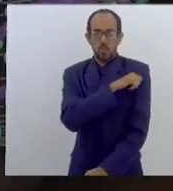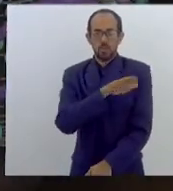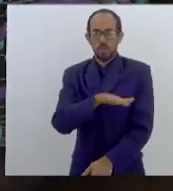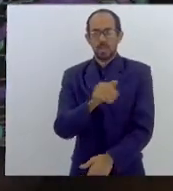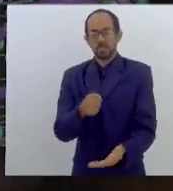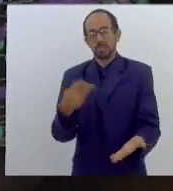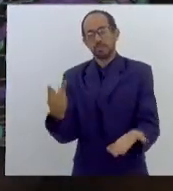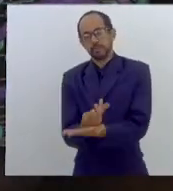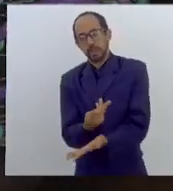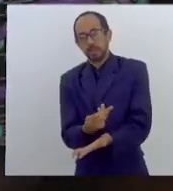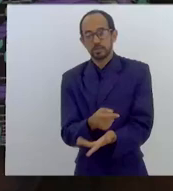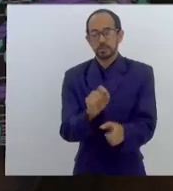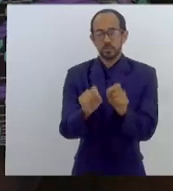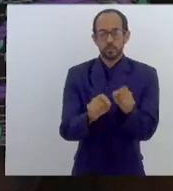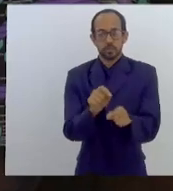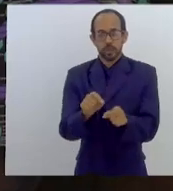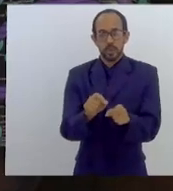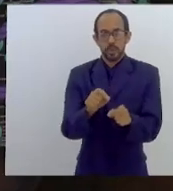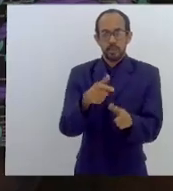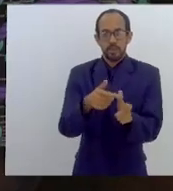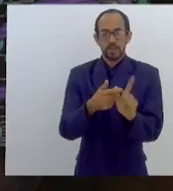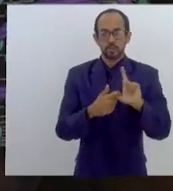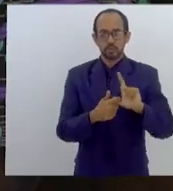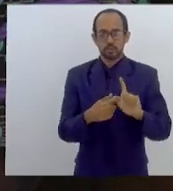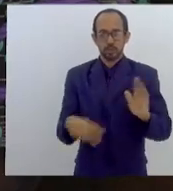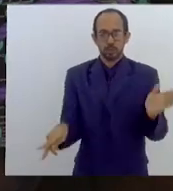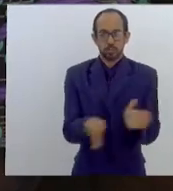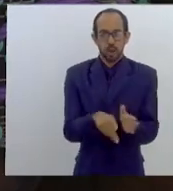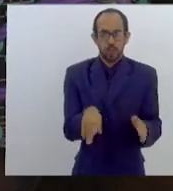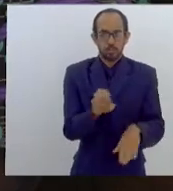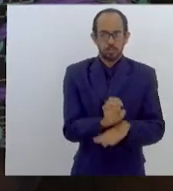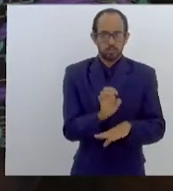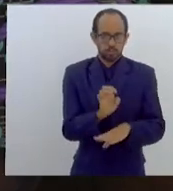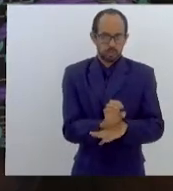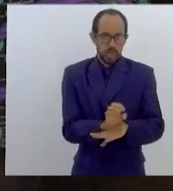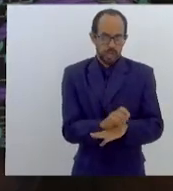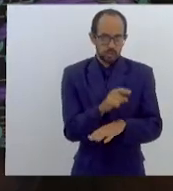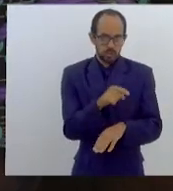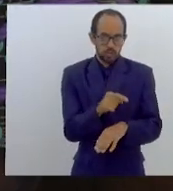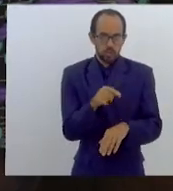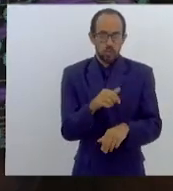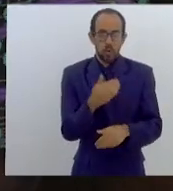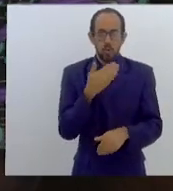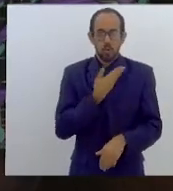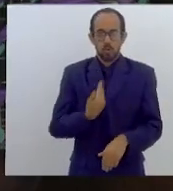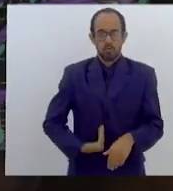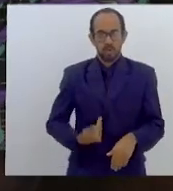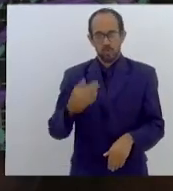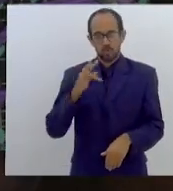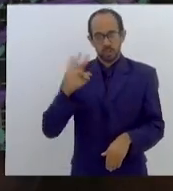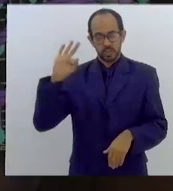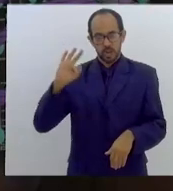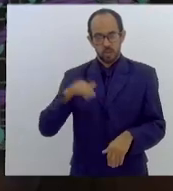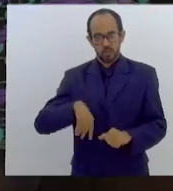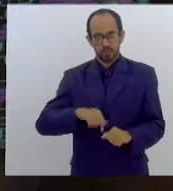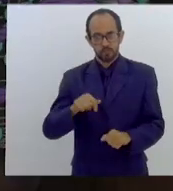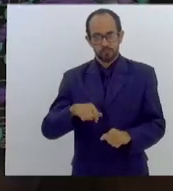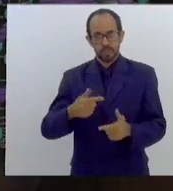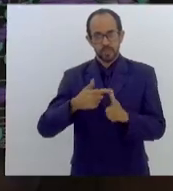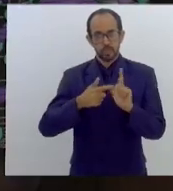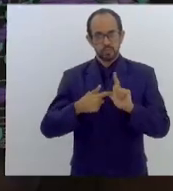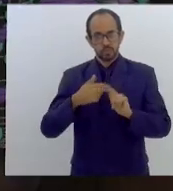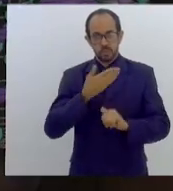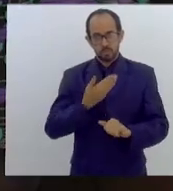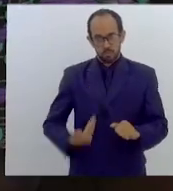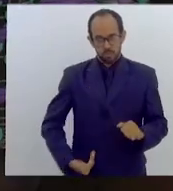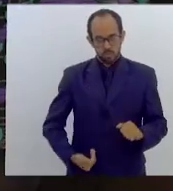vem do endividamento do Estado com a União. Tivemos o trabalho da nossa CPI da dívida pública, presidida por deputado